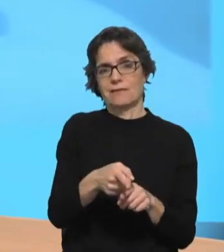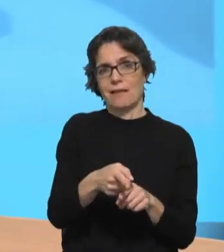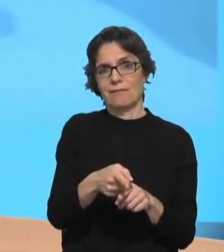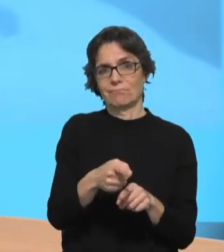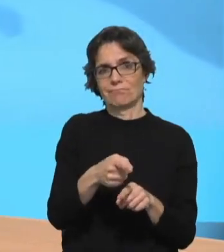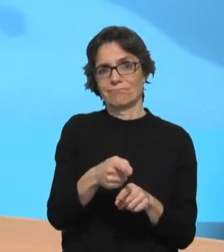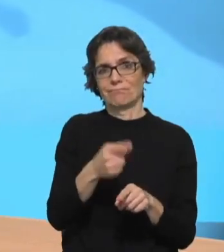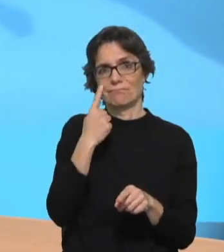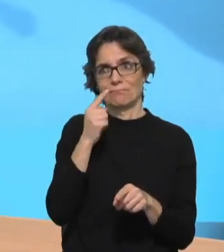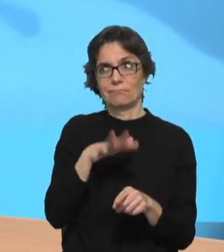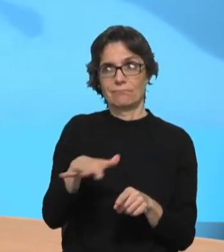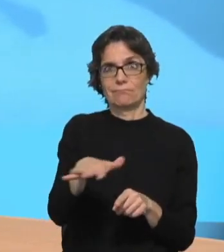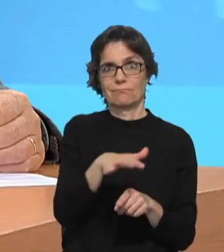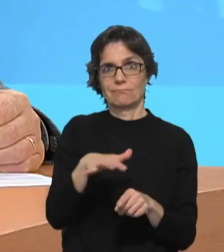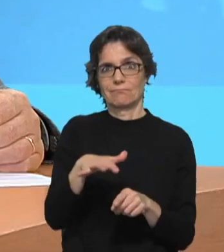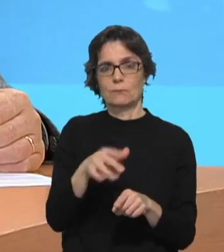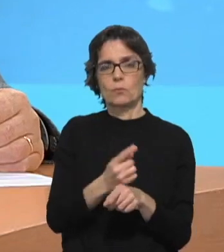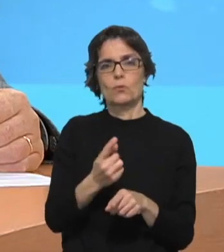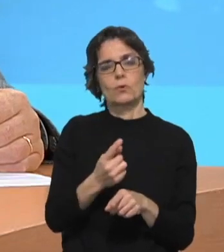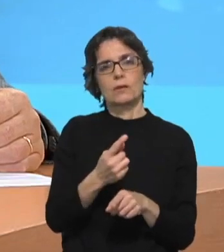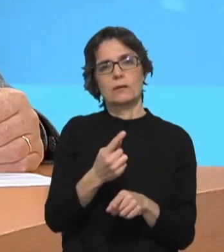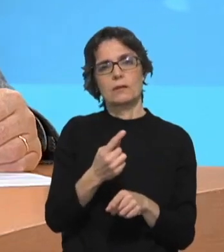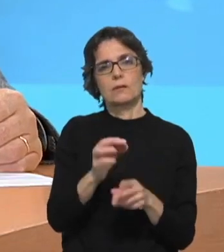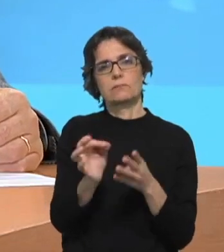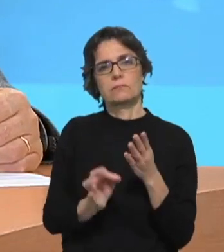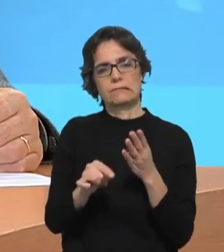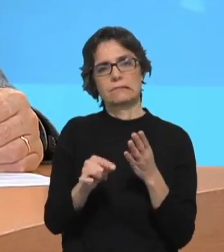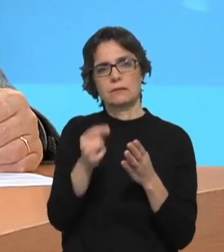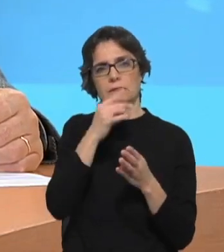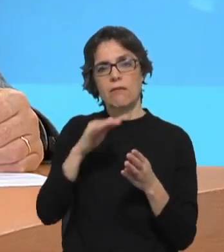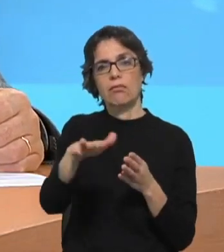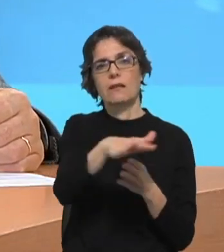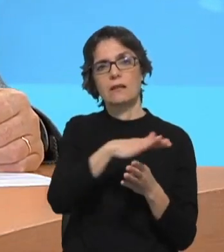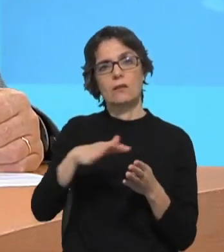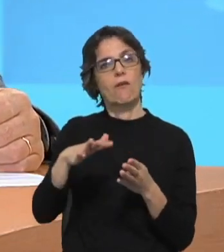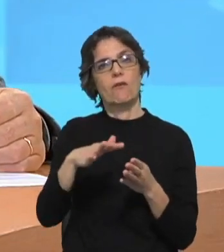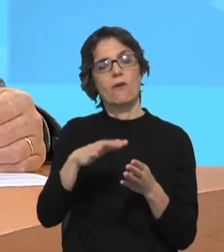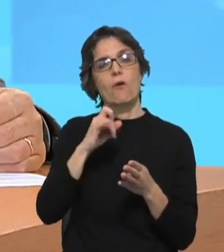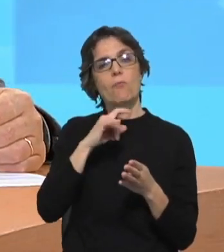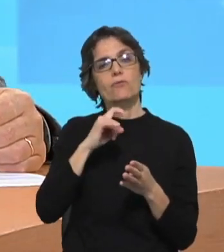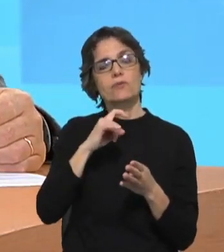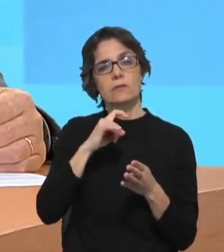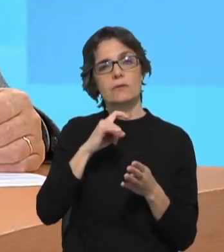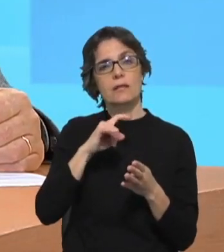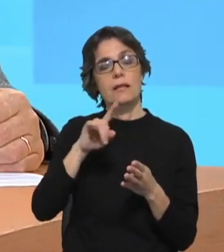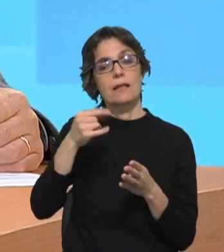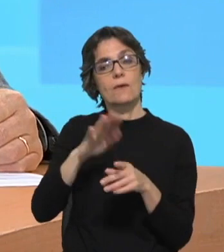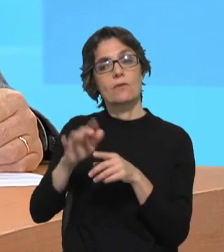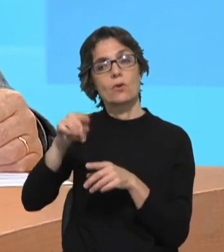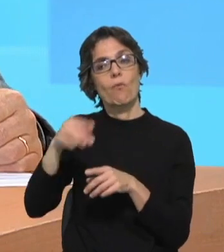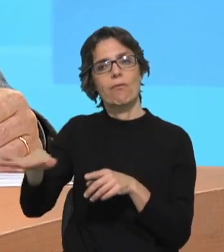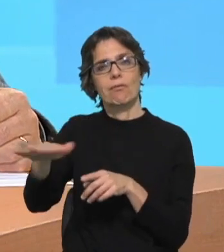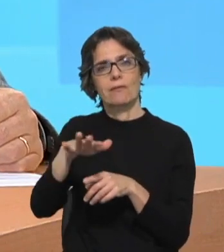tendo em conta que os fatores que caracterizam este território, porventura, são dinâmicas que também vão caracterizar outros territórios.